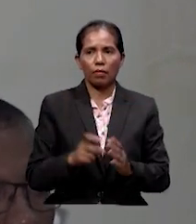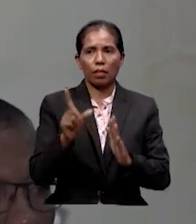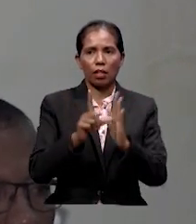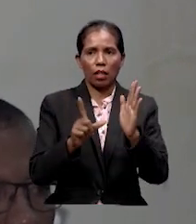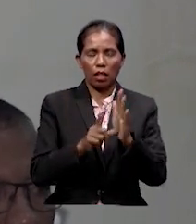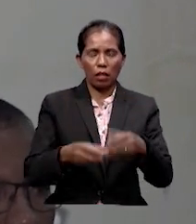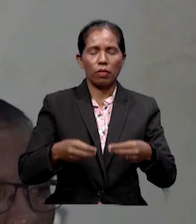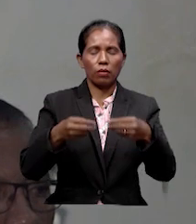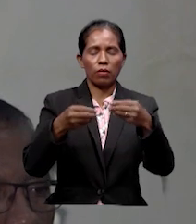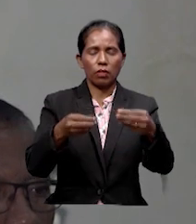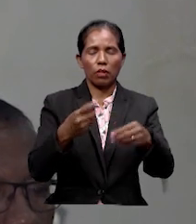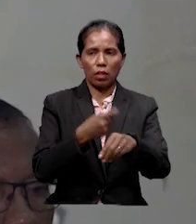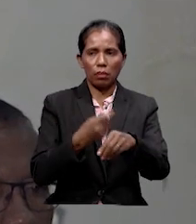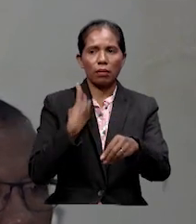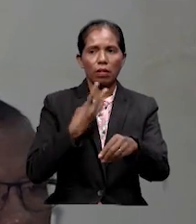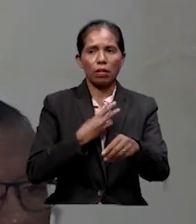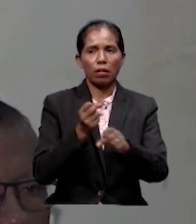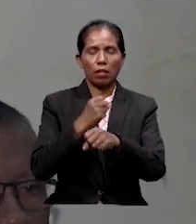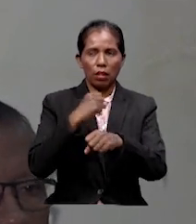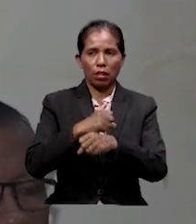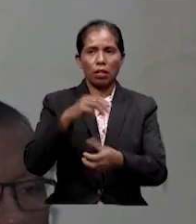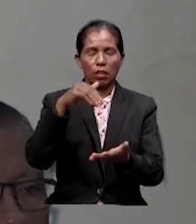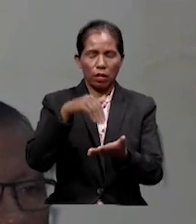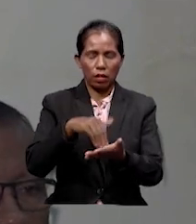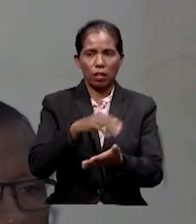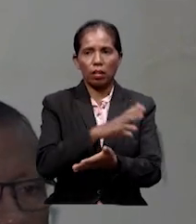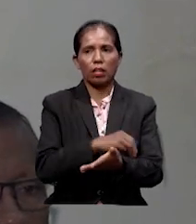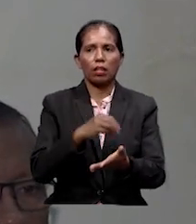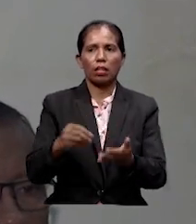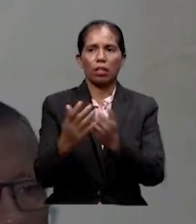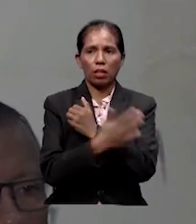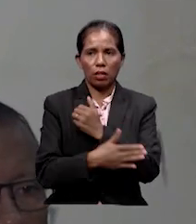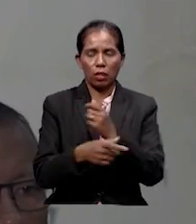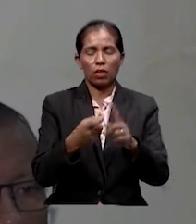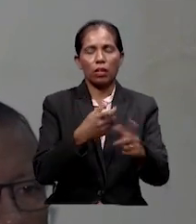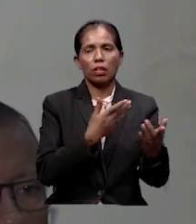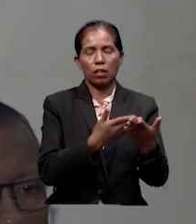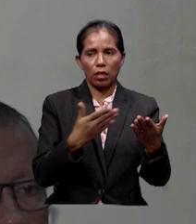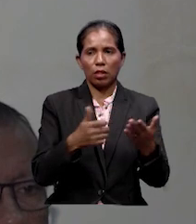de ser feita, e tal de investimento lá, um produto barbara no nosso. Sasaan serius di rumah,